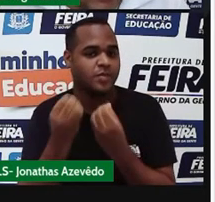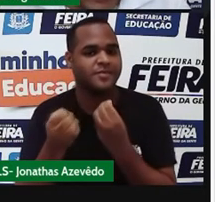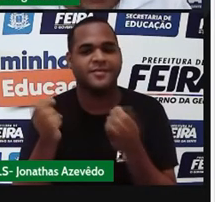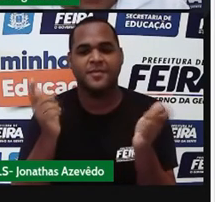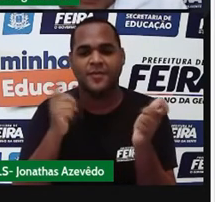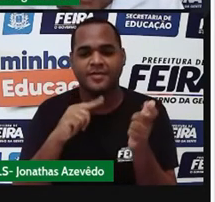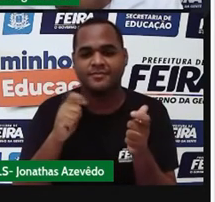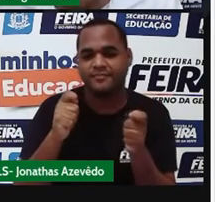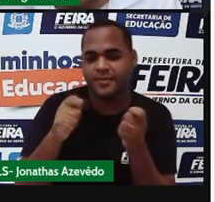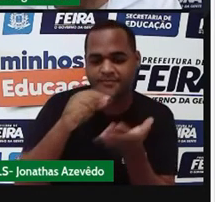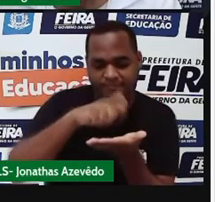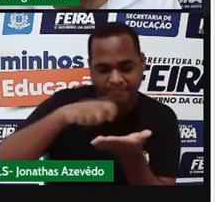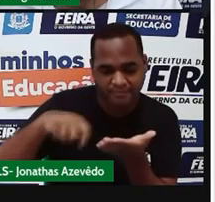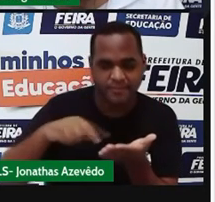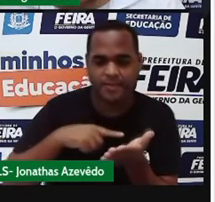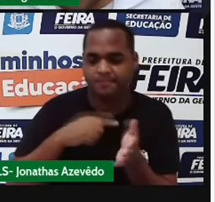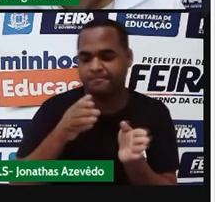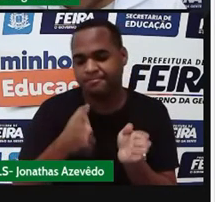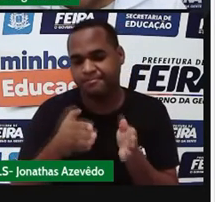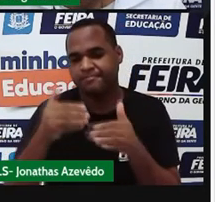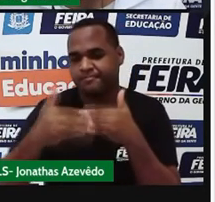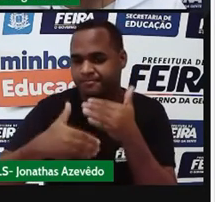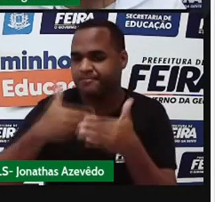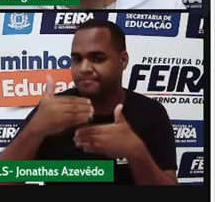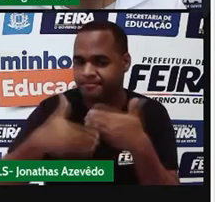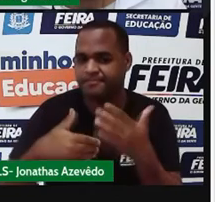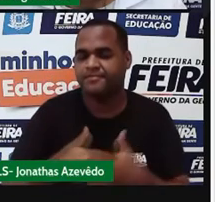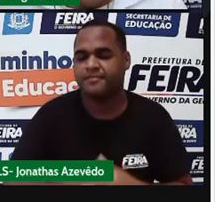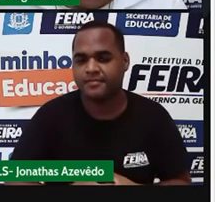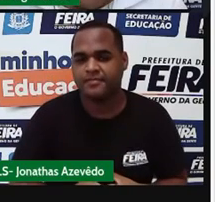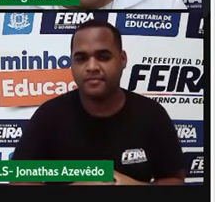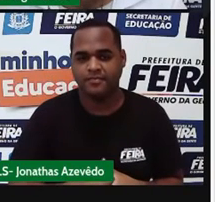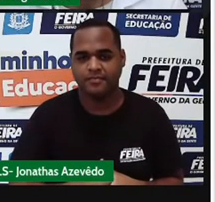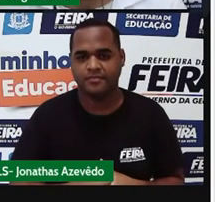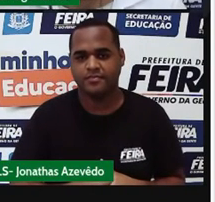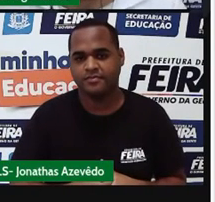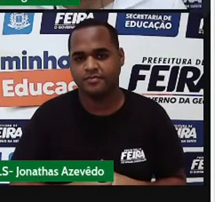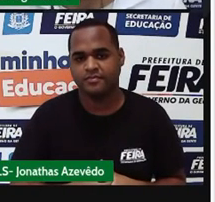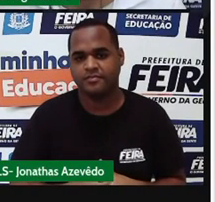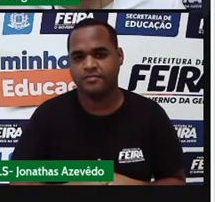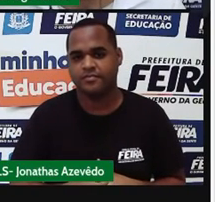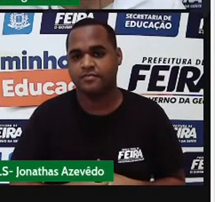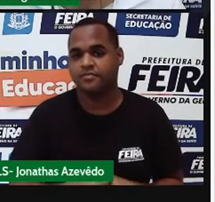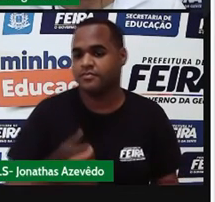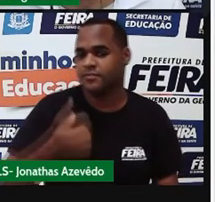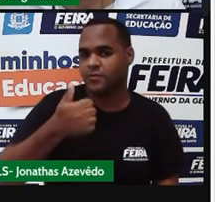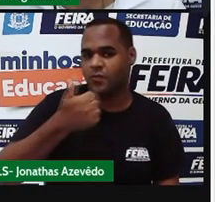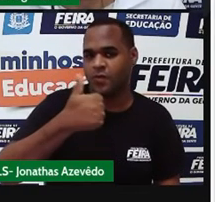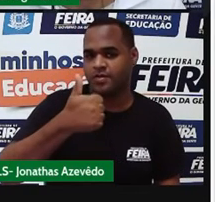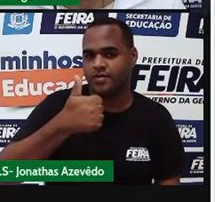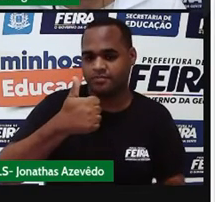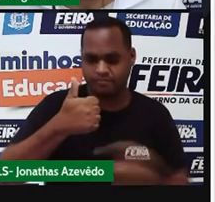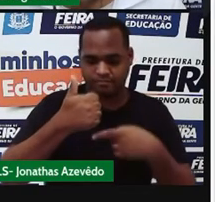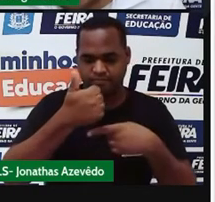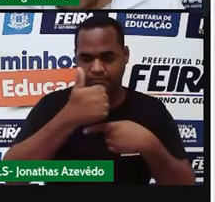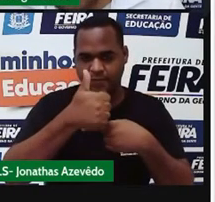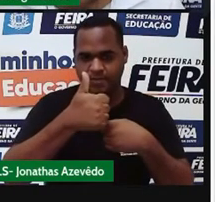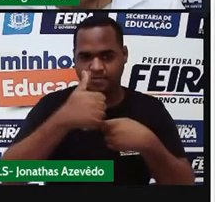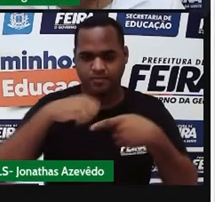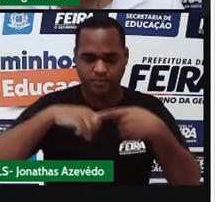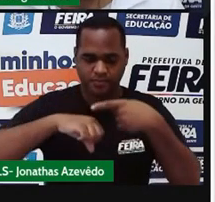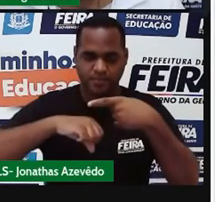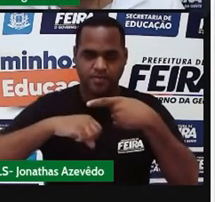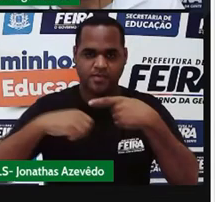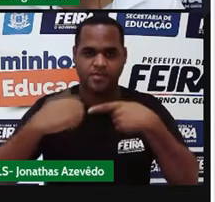gente ter isso escrito passo a passo não vai ficar 11 e por 9 ou a